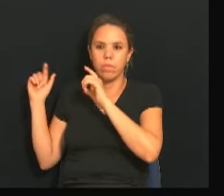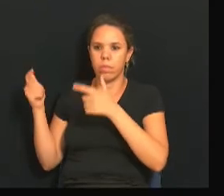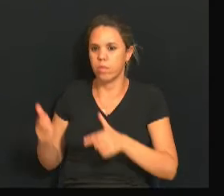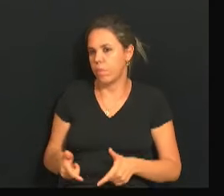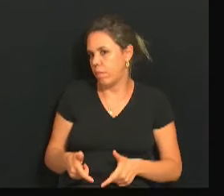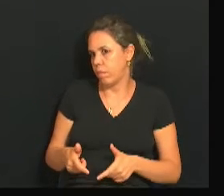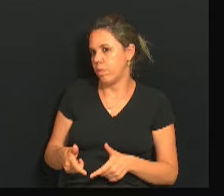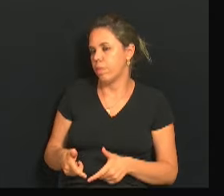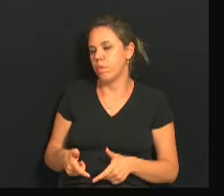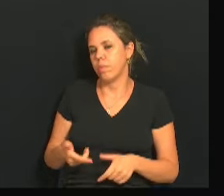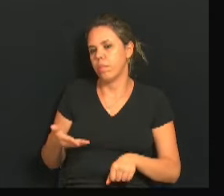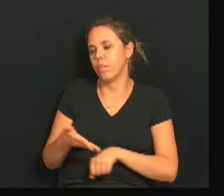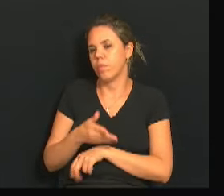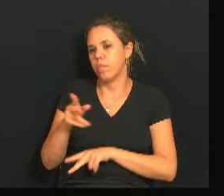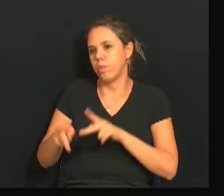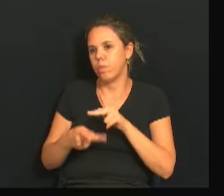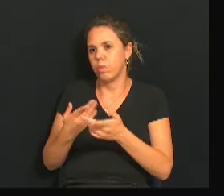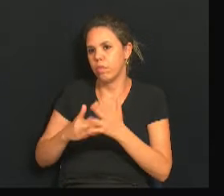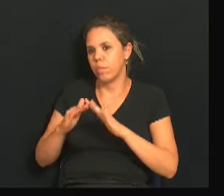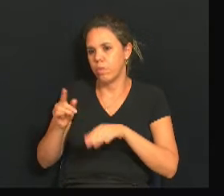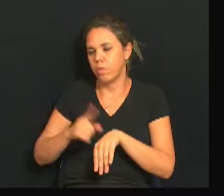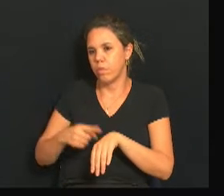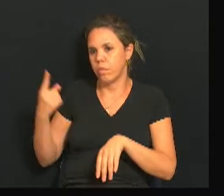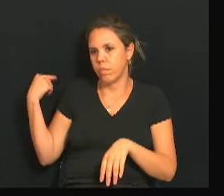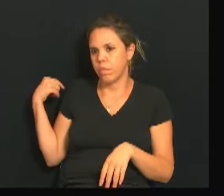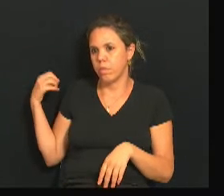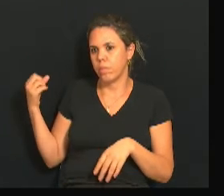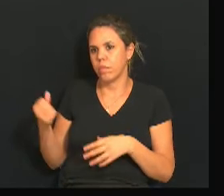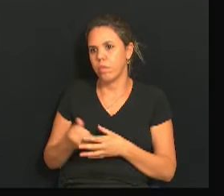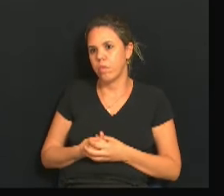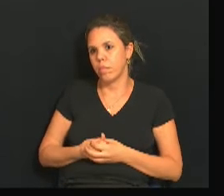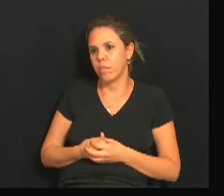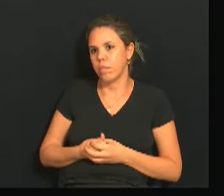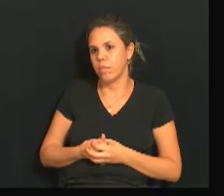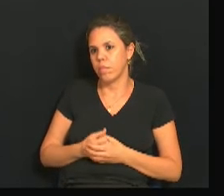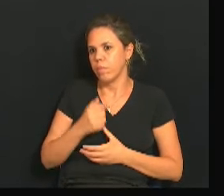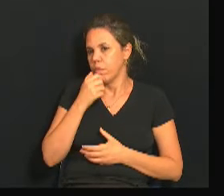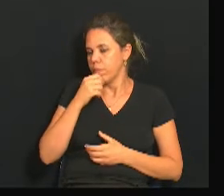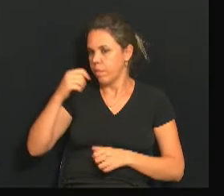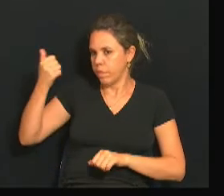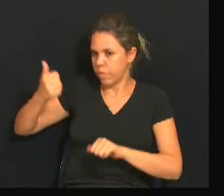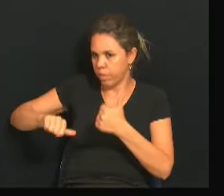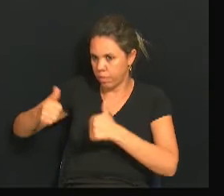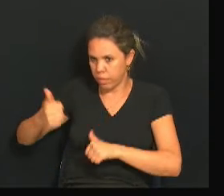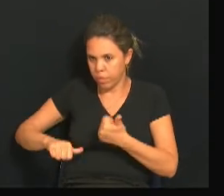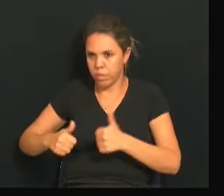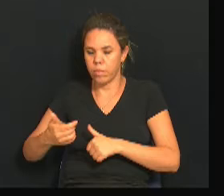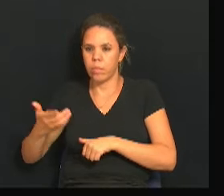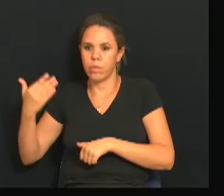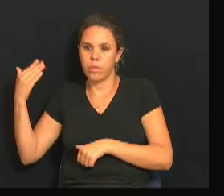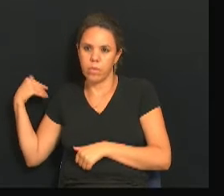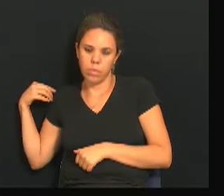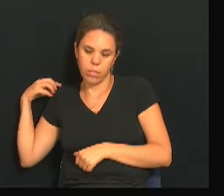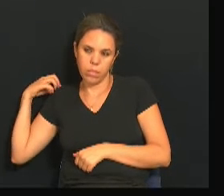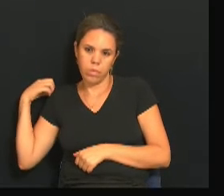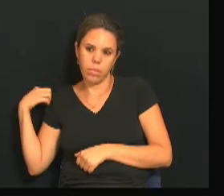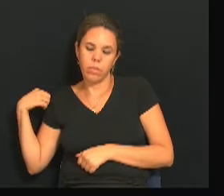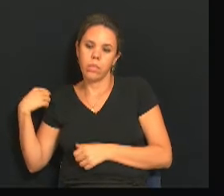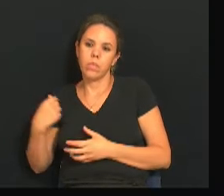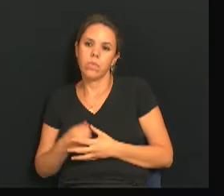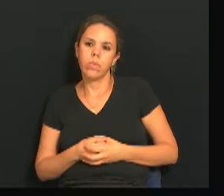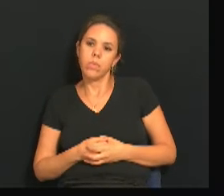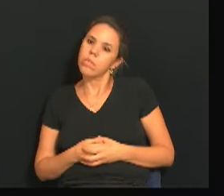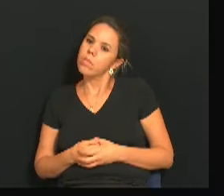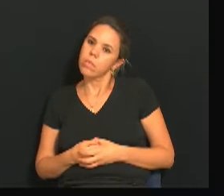contra a participação da comunidade escolar naquele momento, né? Então, a gente fez um pouco essa avaliação, tá, naquele debate, tá? Se